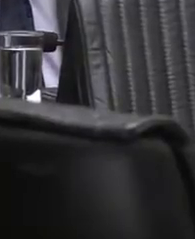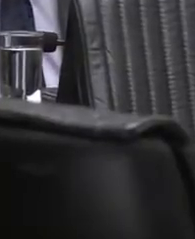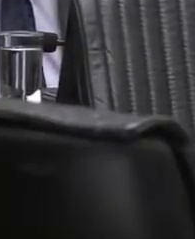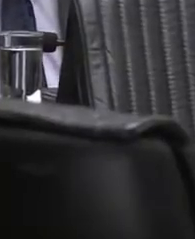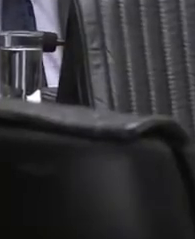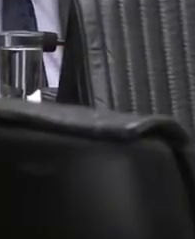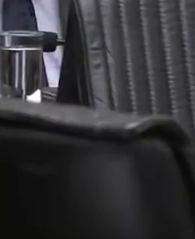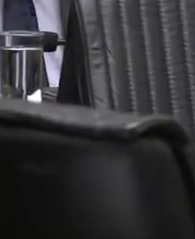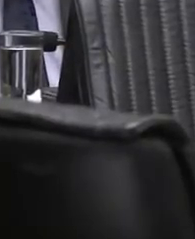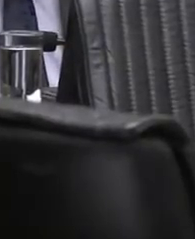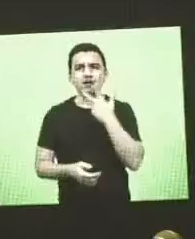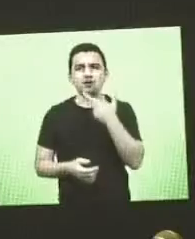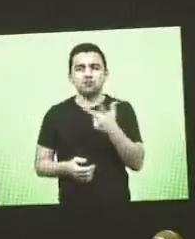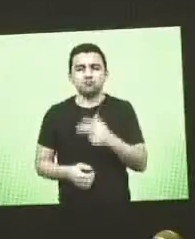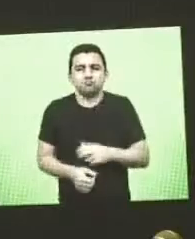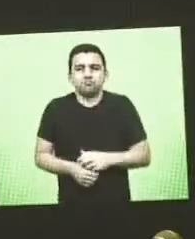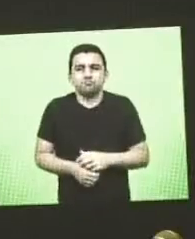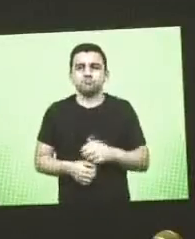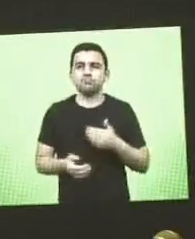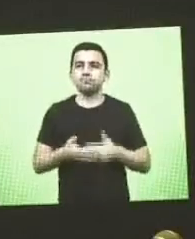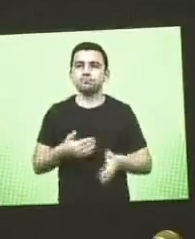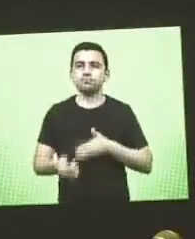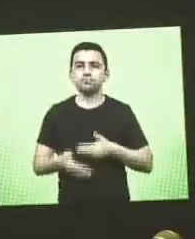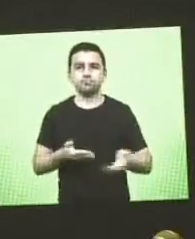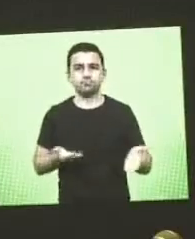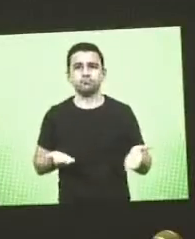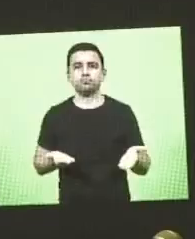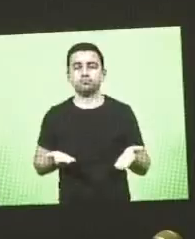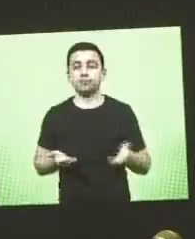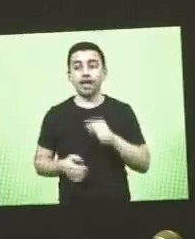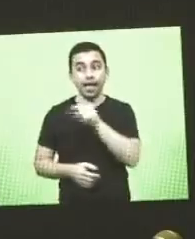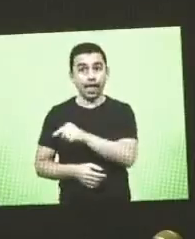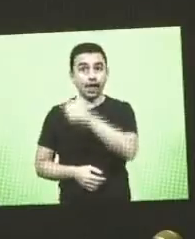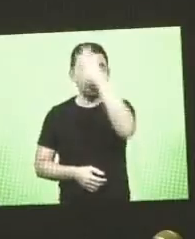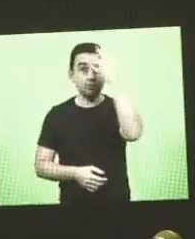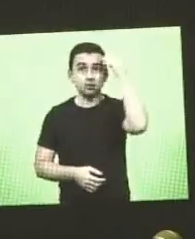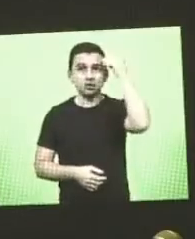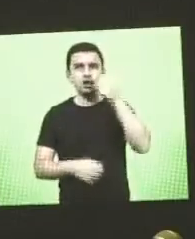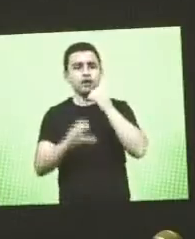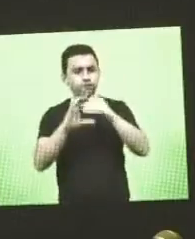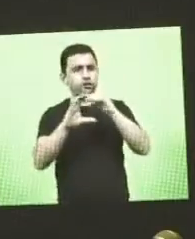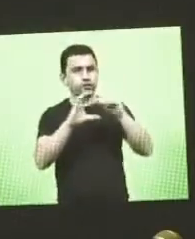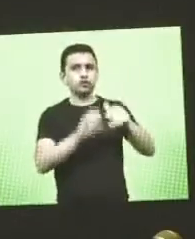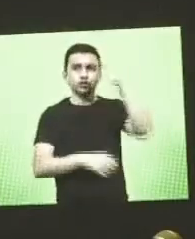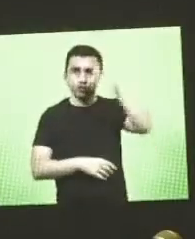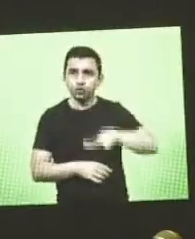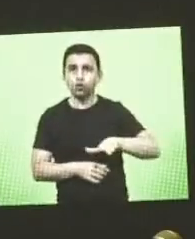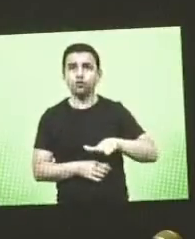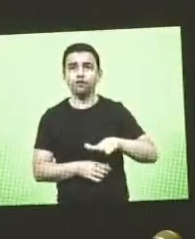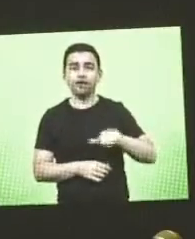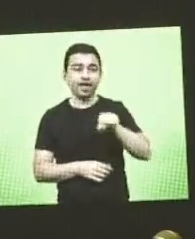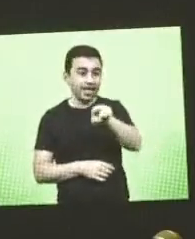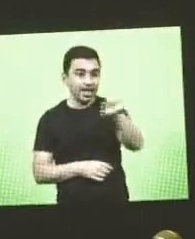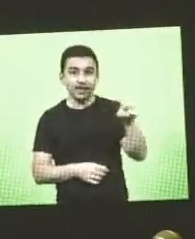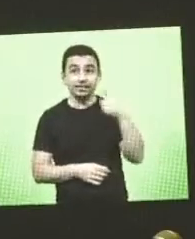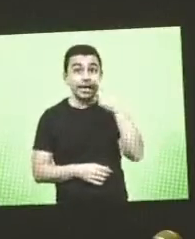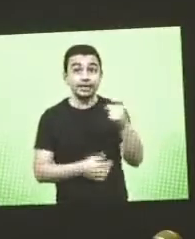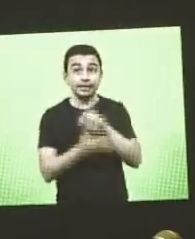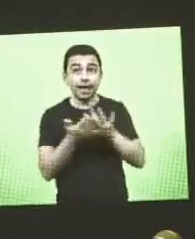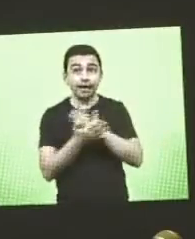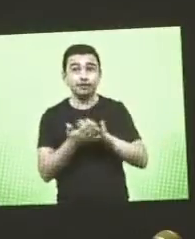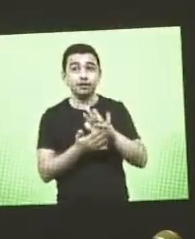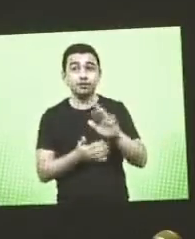contra ou a favor do requerimento do deputado Bruno Souza. Ele alegou que a comissão de educação estaria